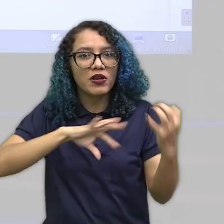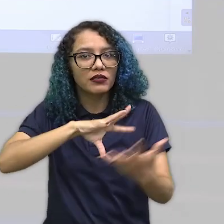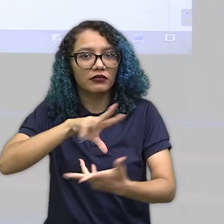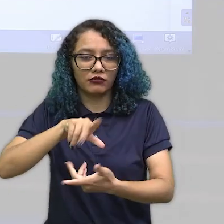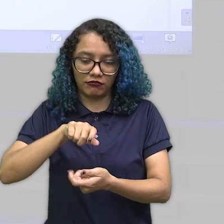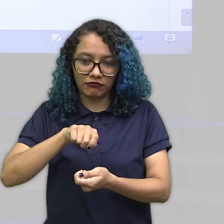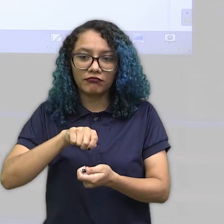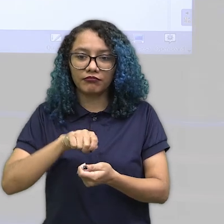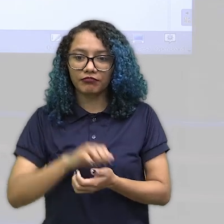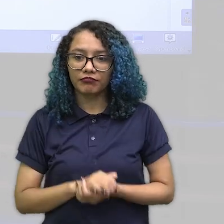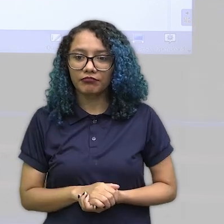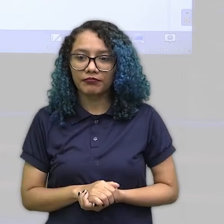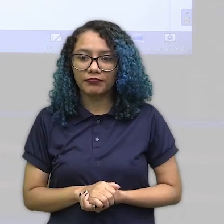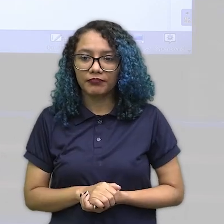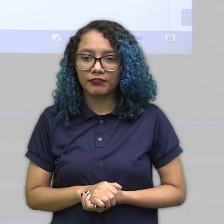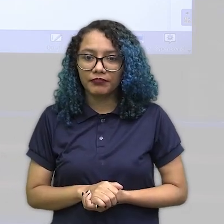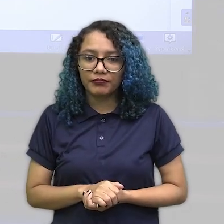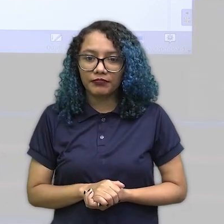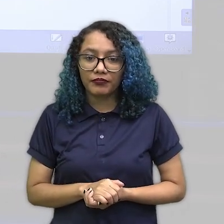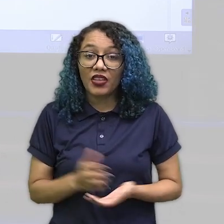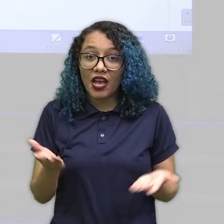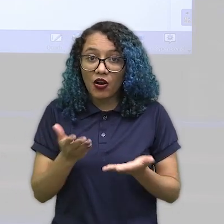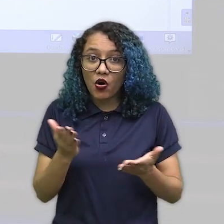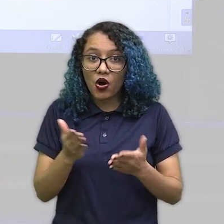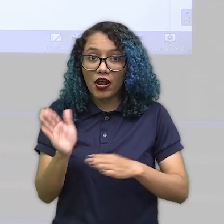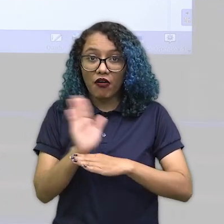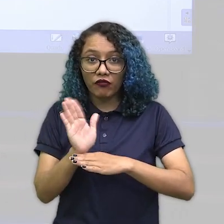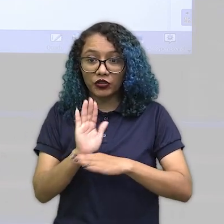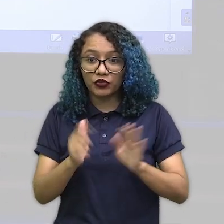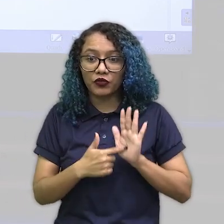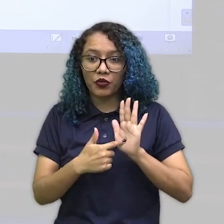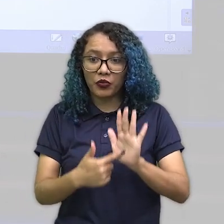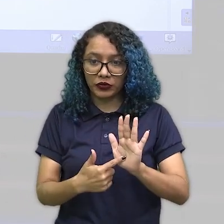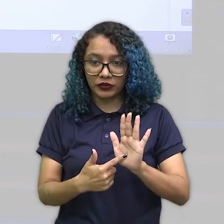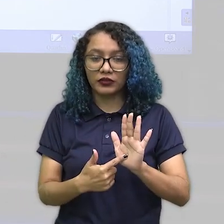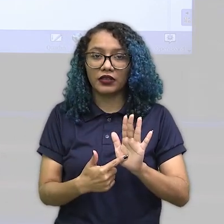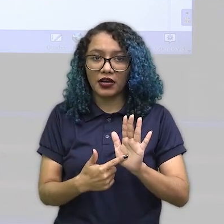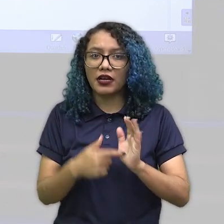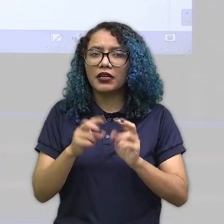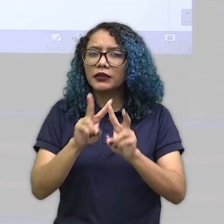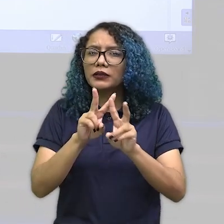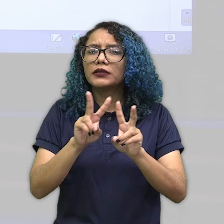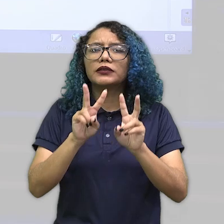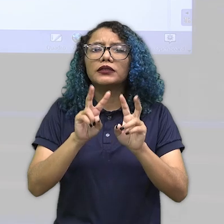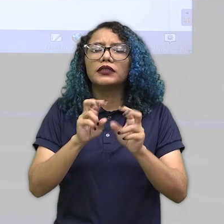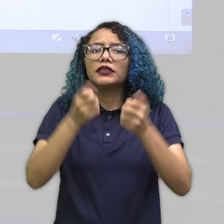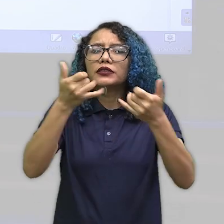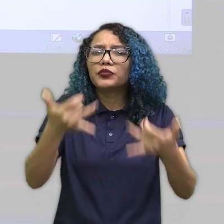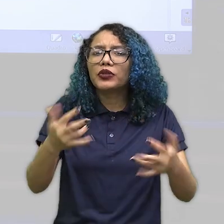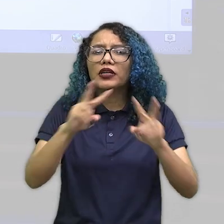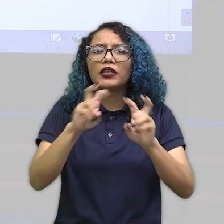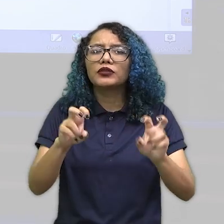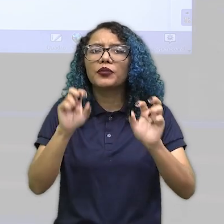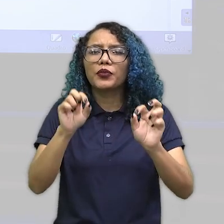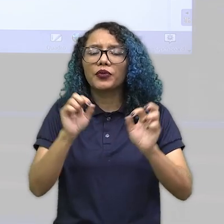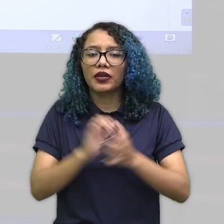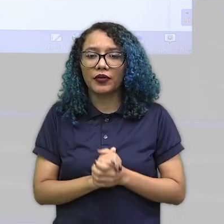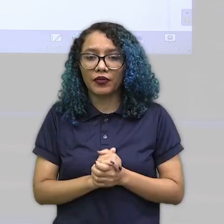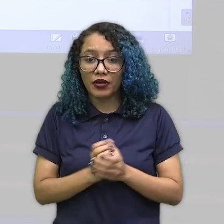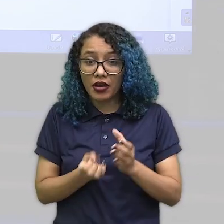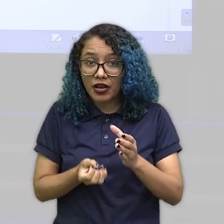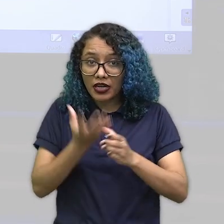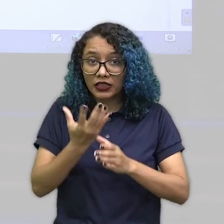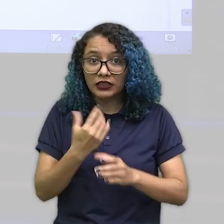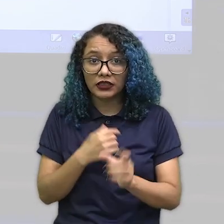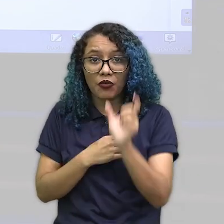global. Conseguem compreender? Bem, a partir desse momento eu gostaria de exibir um vídeo aqui para vocês que trata um pouco